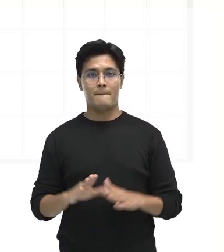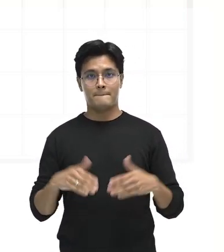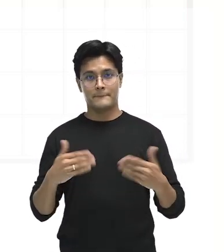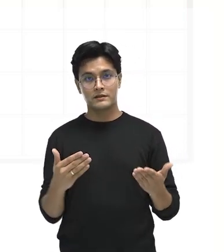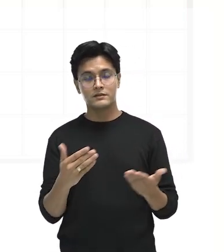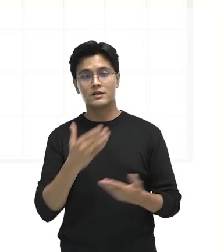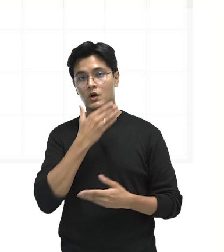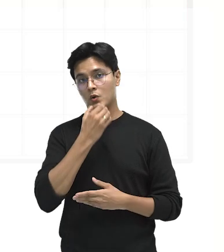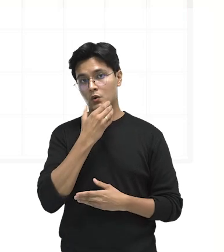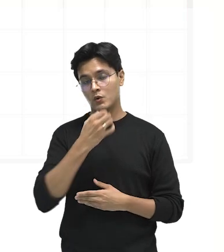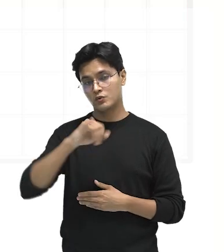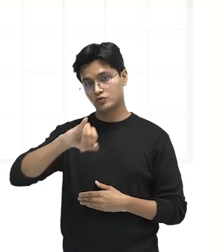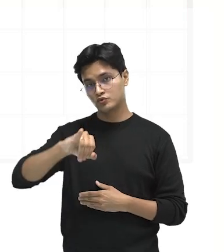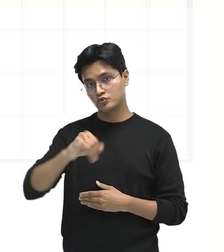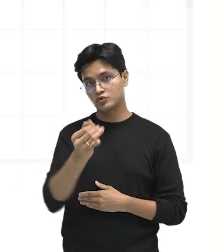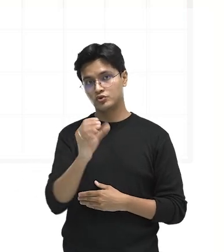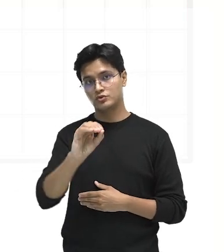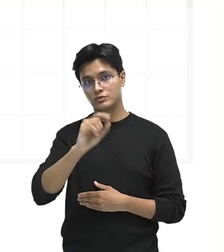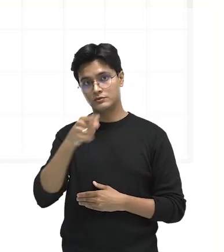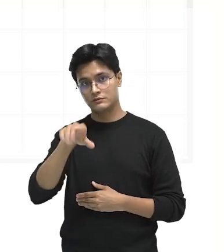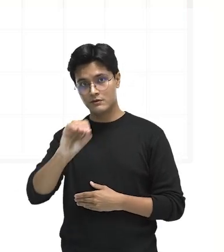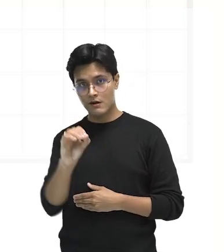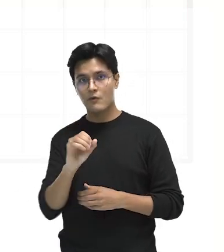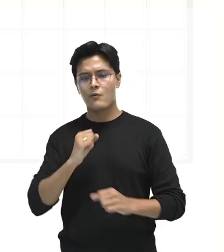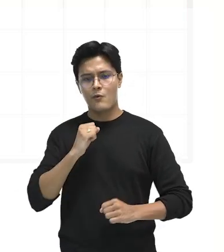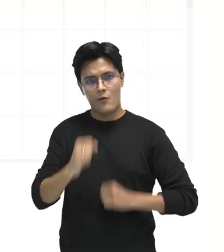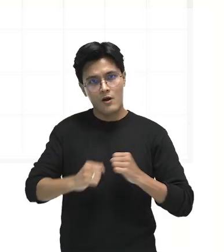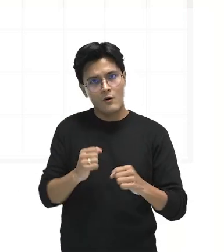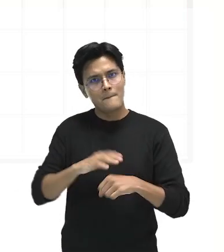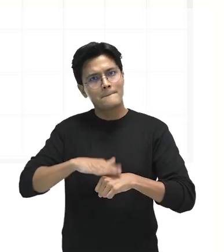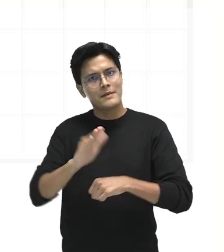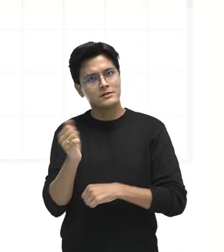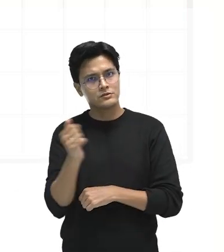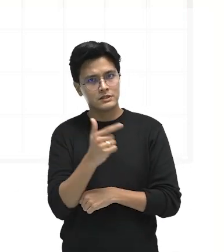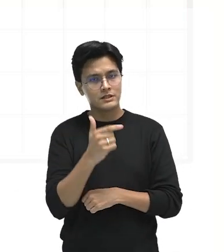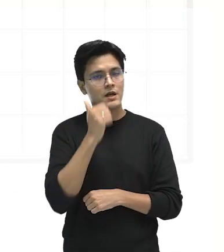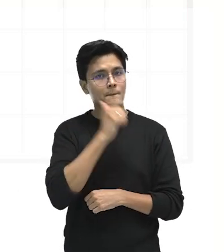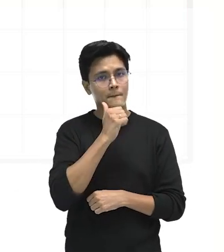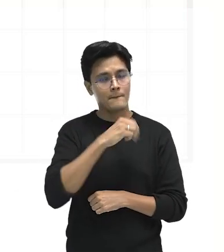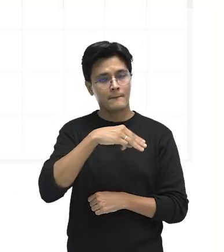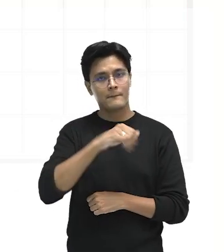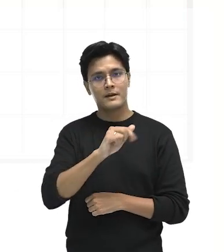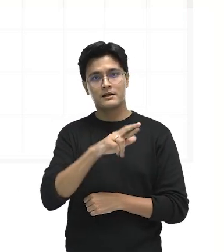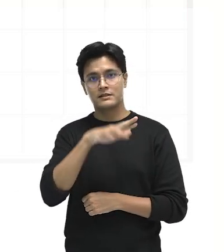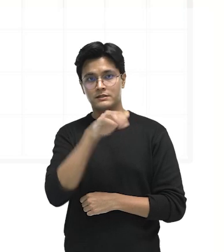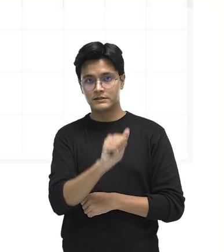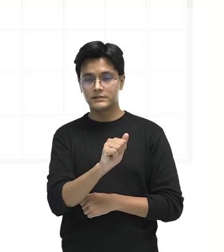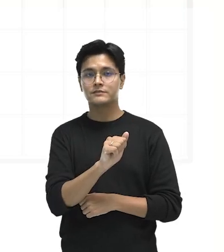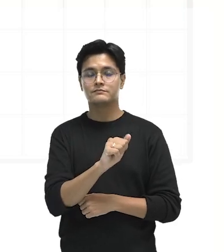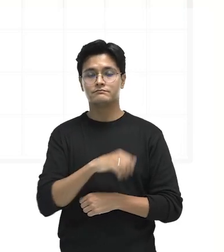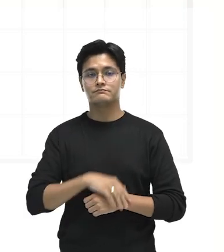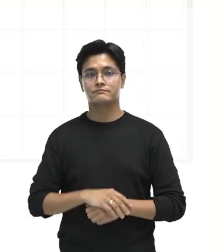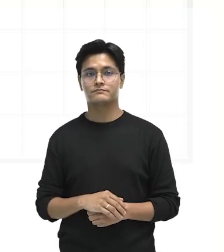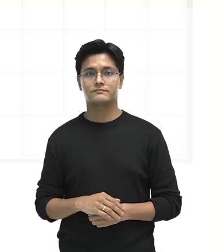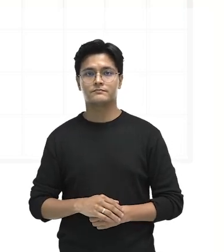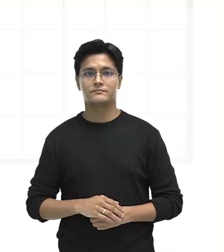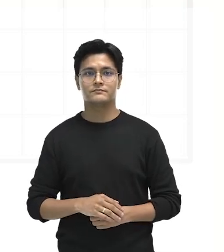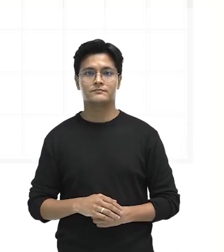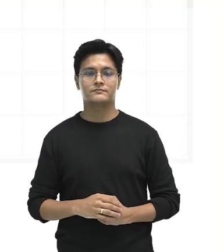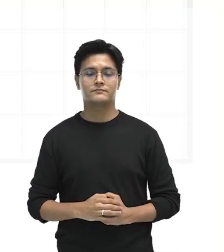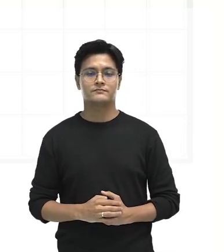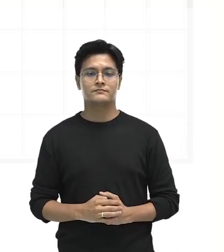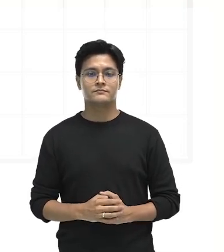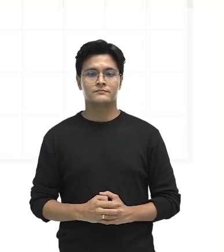João, né, correu mais que Maria, tá? Porque João correu 21 ali e Maria correu